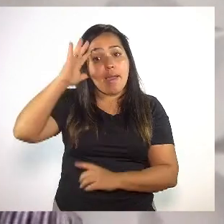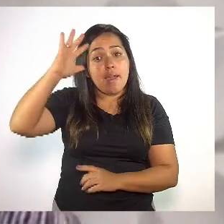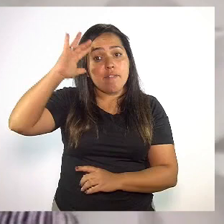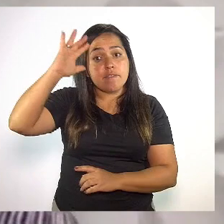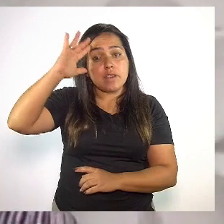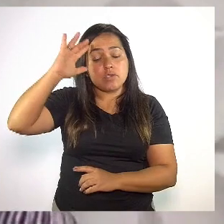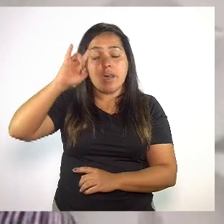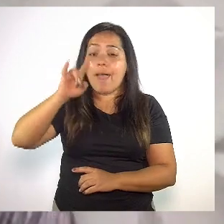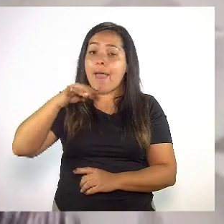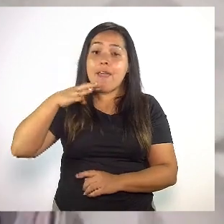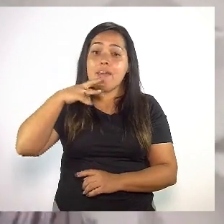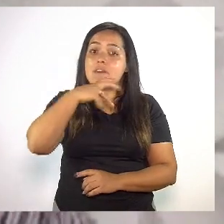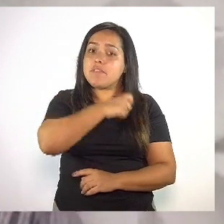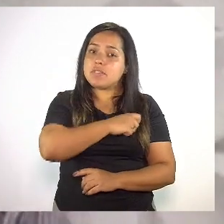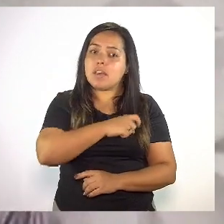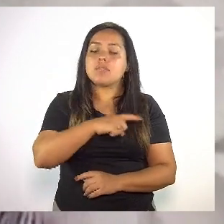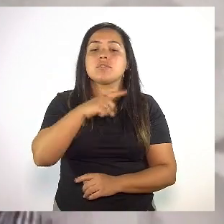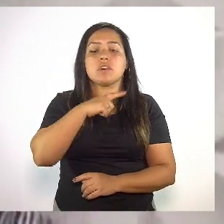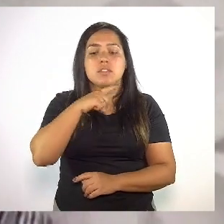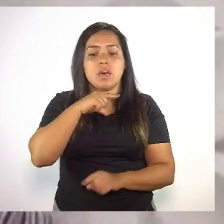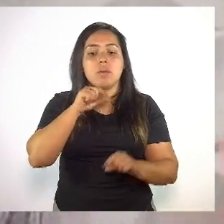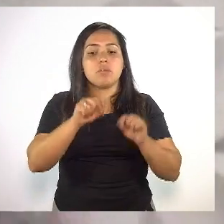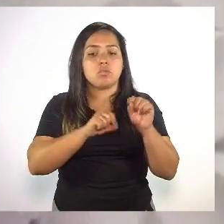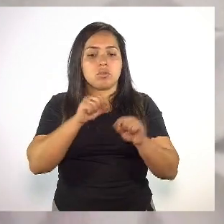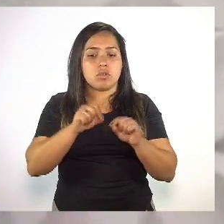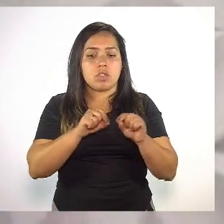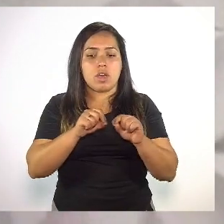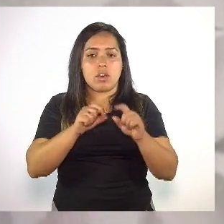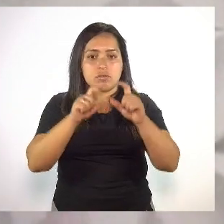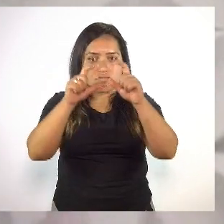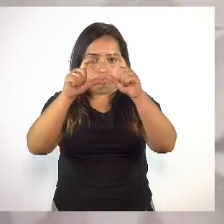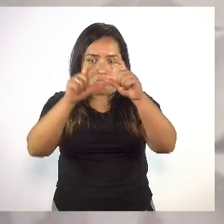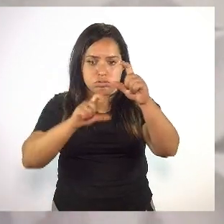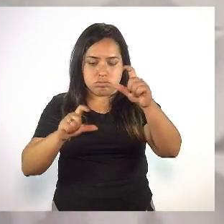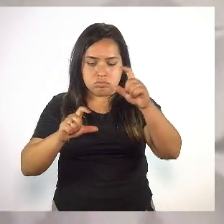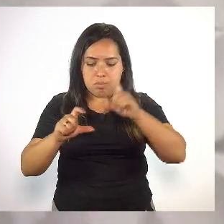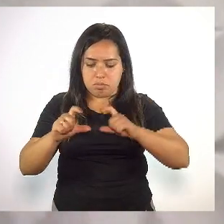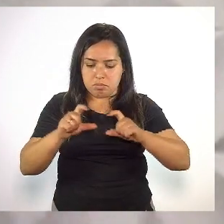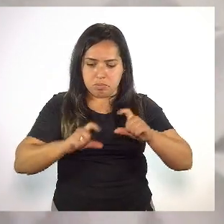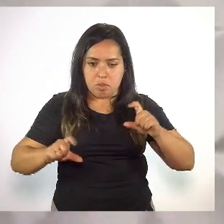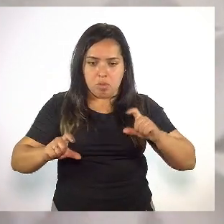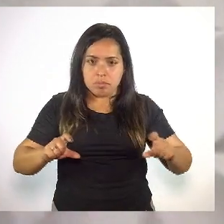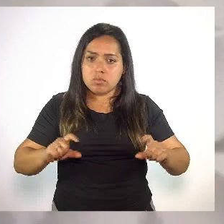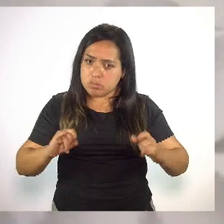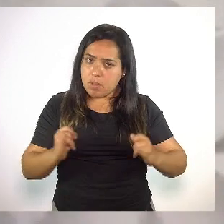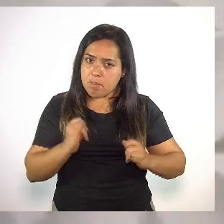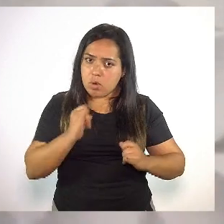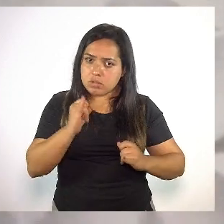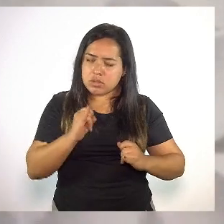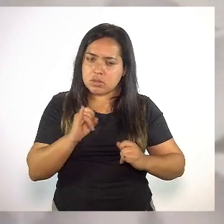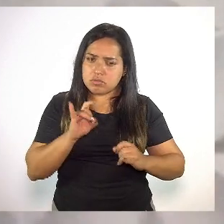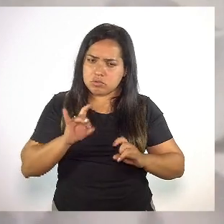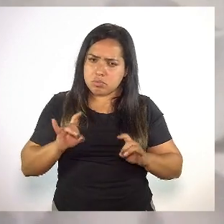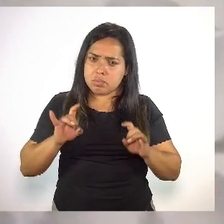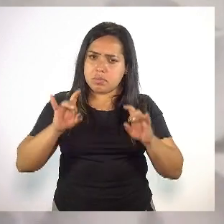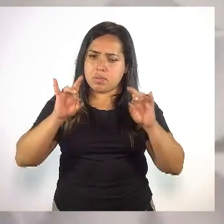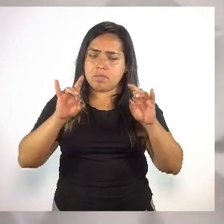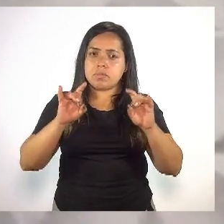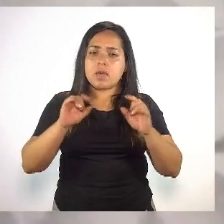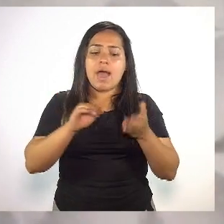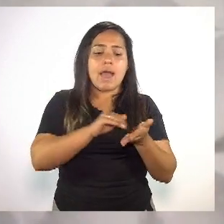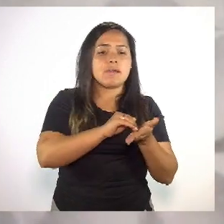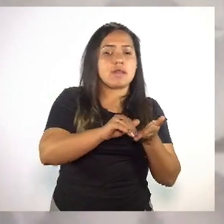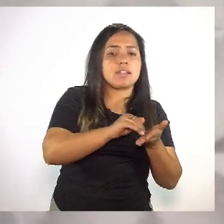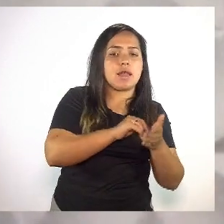é evidente que nós temos que destacar alguns aspectos da análise proferida pela Secretaria de